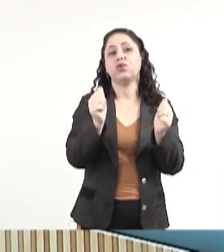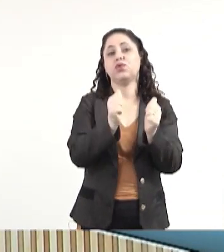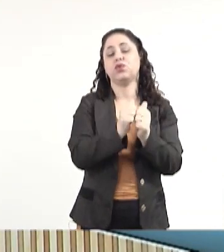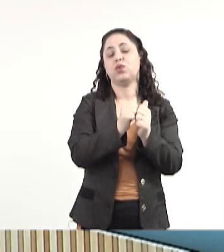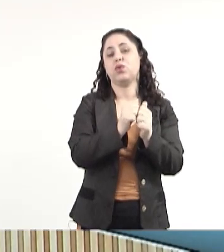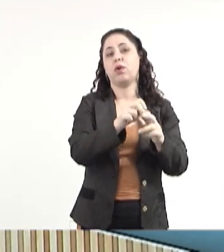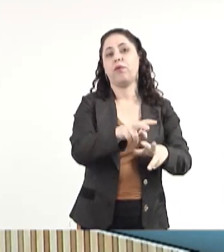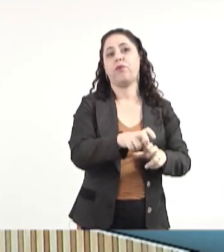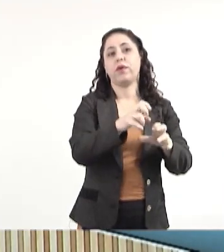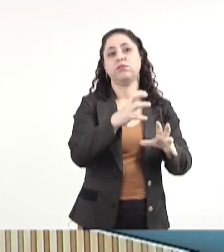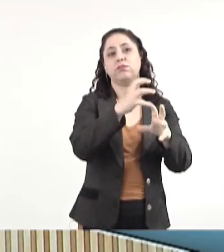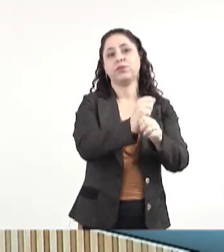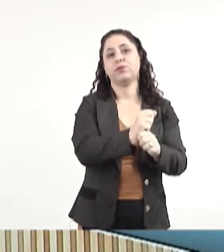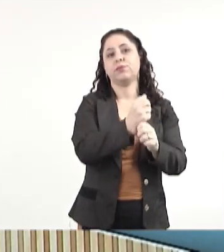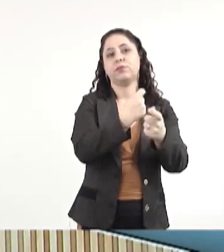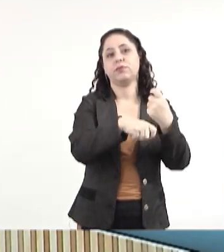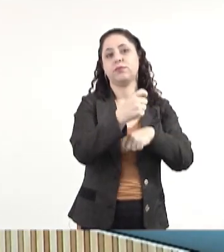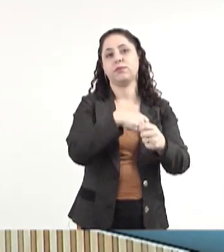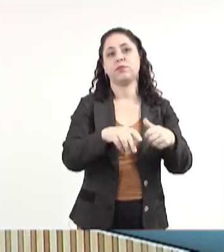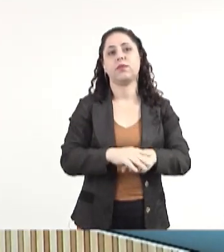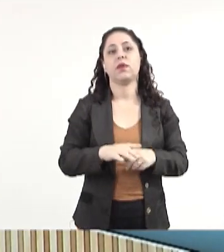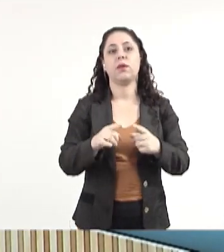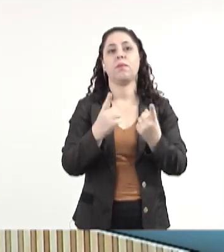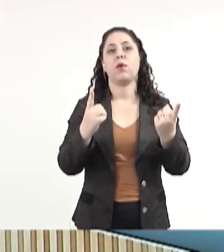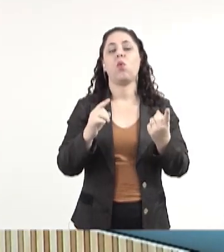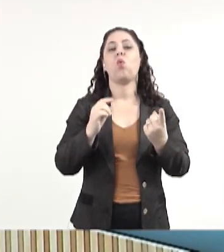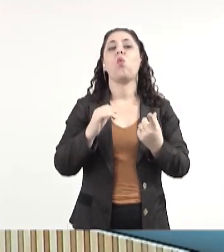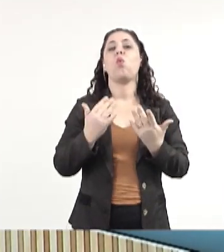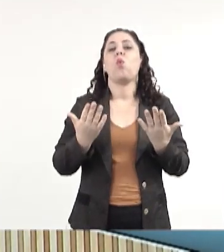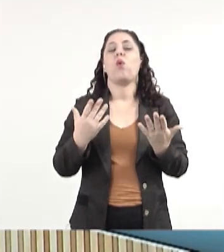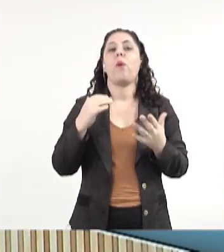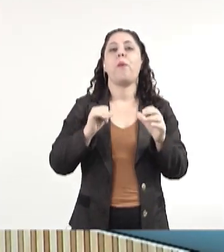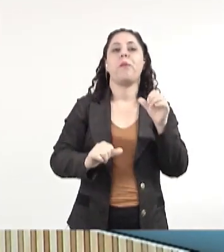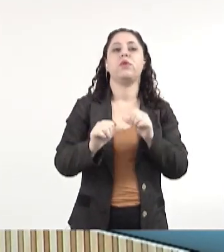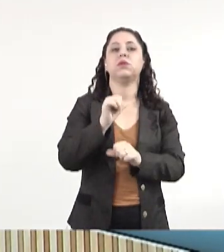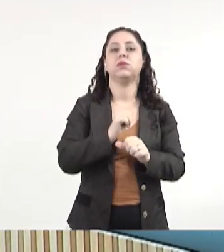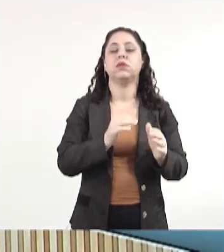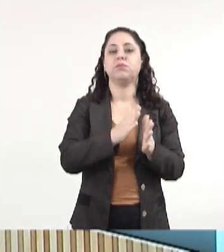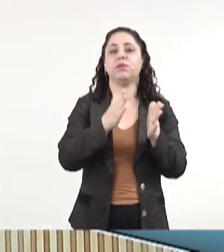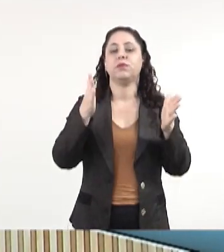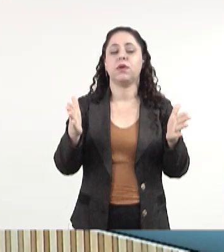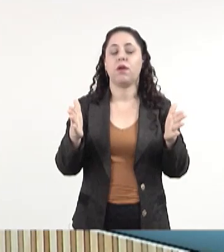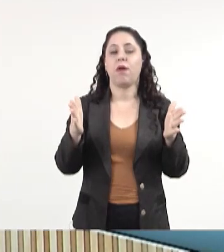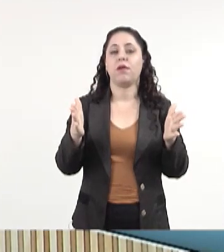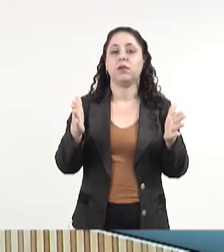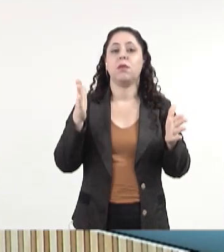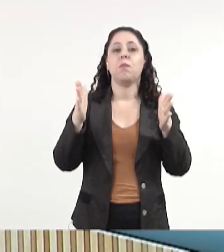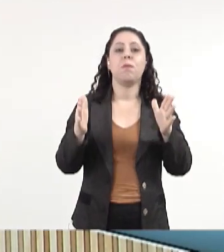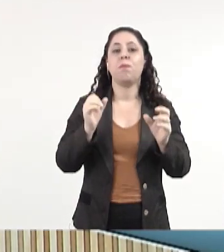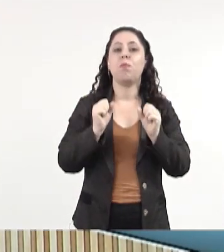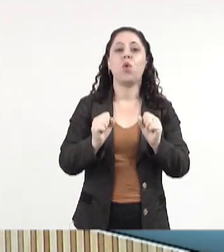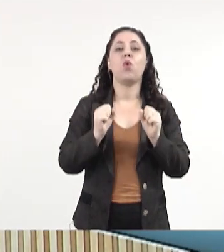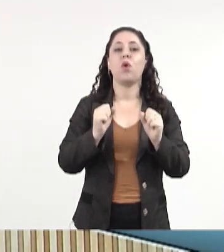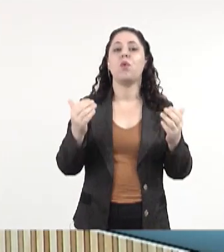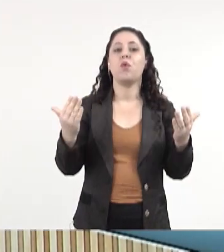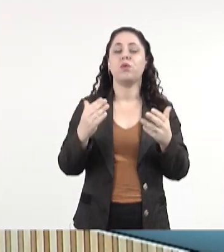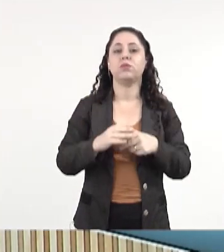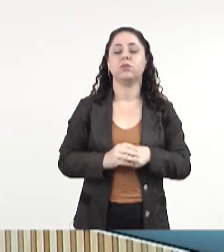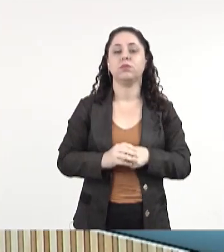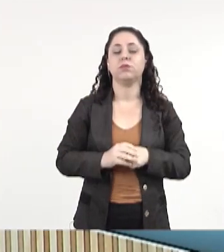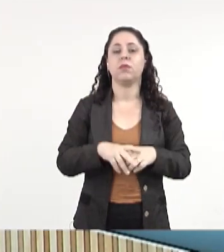junto à Fazenda do Estado, né? Mas então, quais são as mudanças prorrogadas agora, né? As mudanças não, as possibilidades prorrogadas,